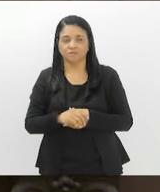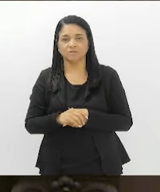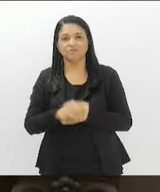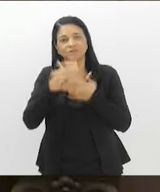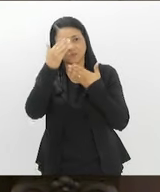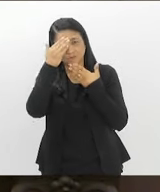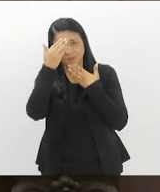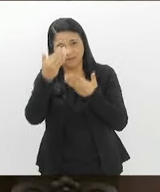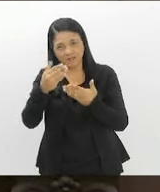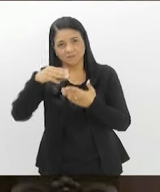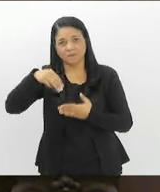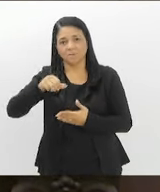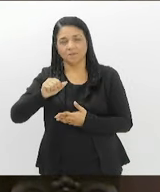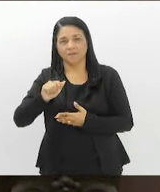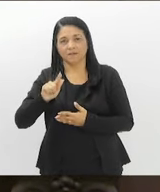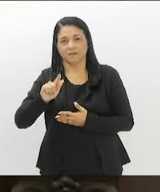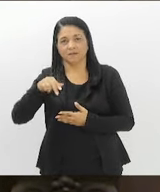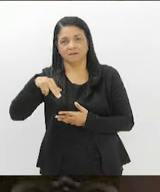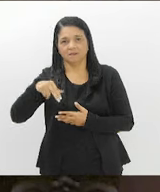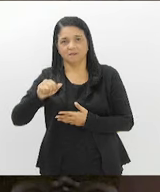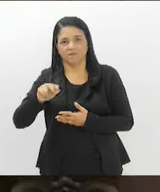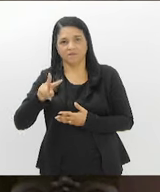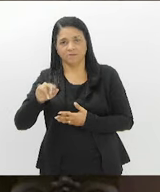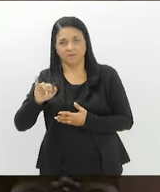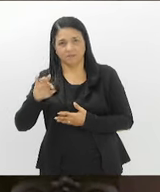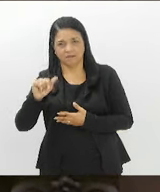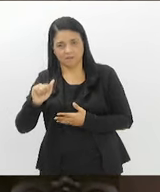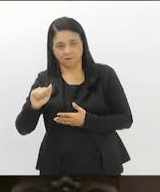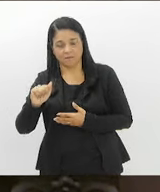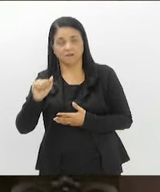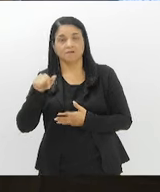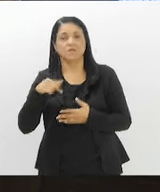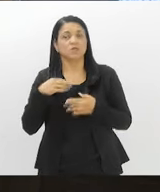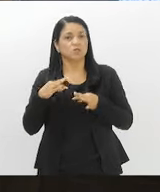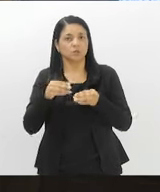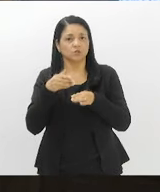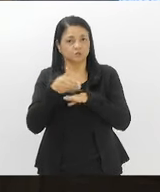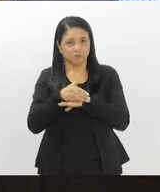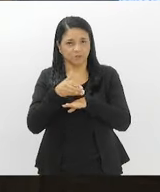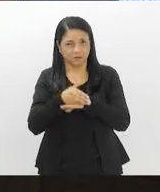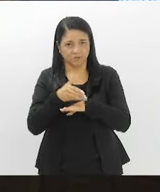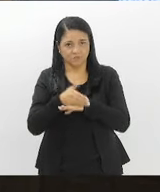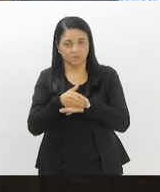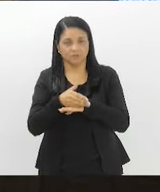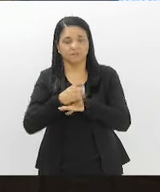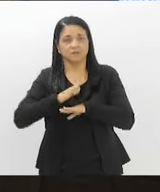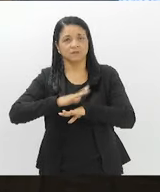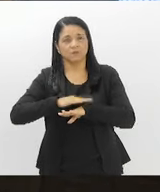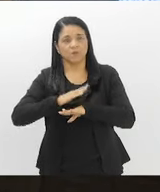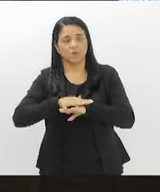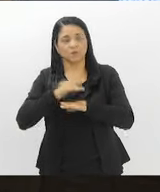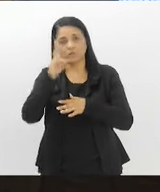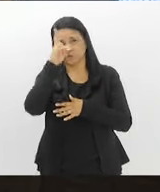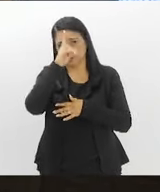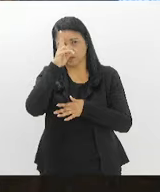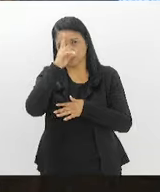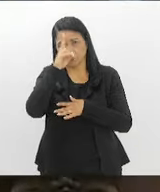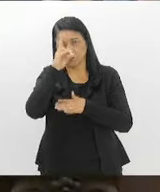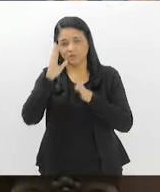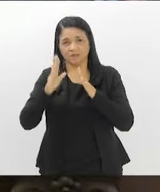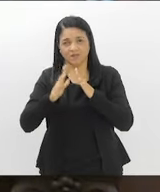Obrigado, Magnavita. Obrigado a todos aqui presentes nesse momento histórico aqui na Casa do